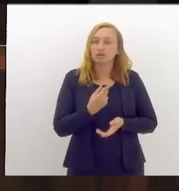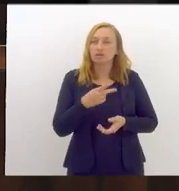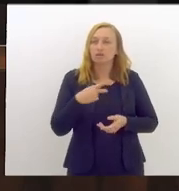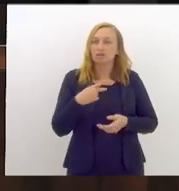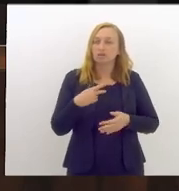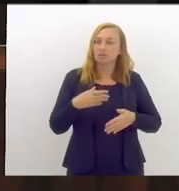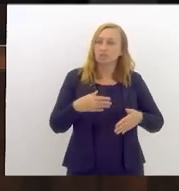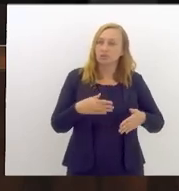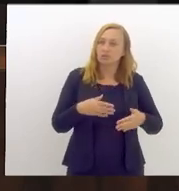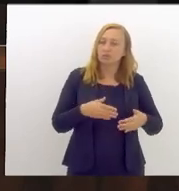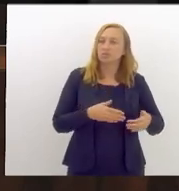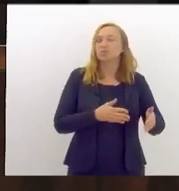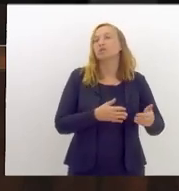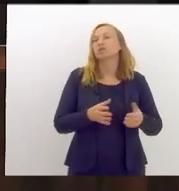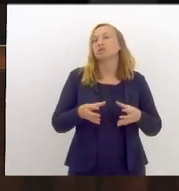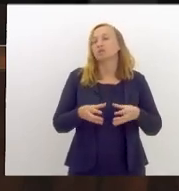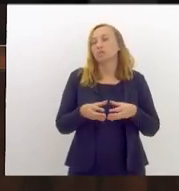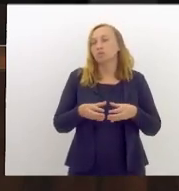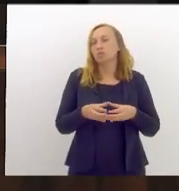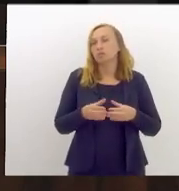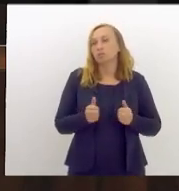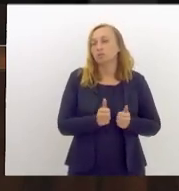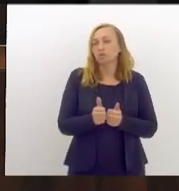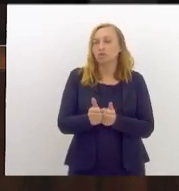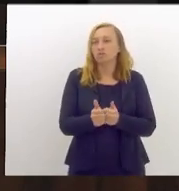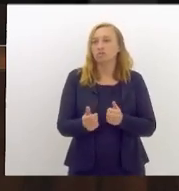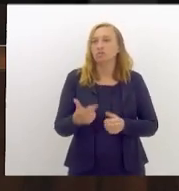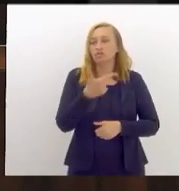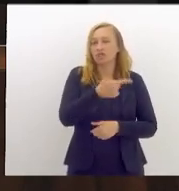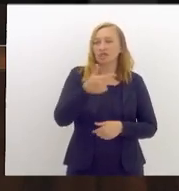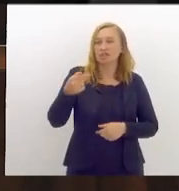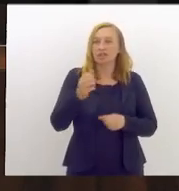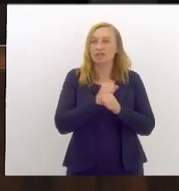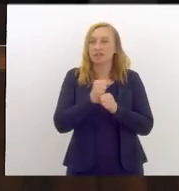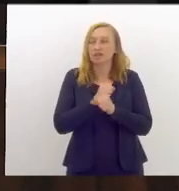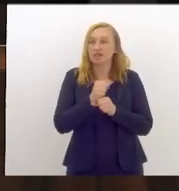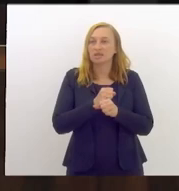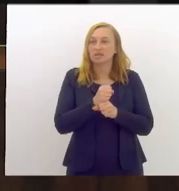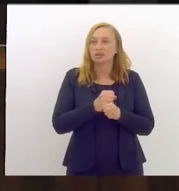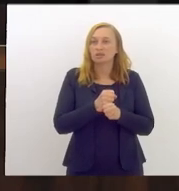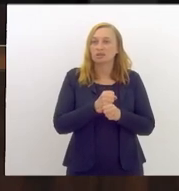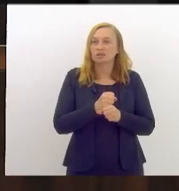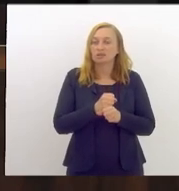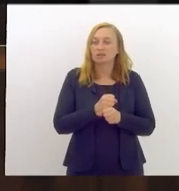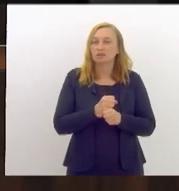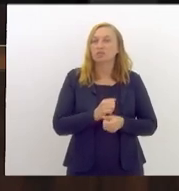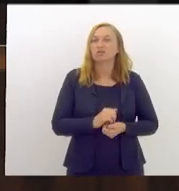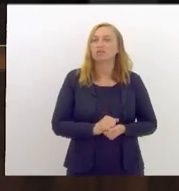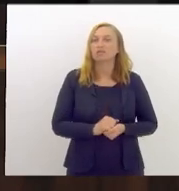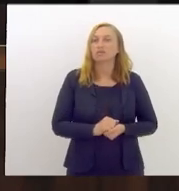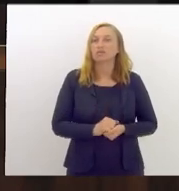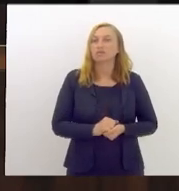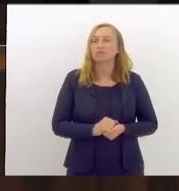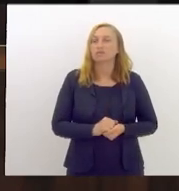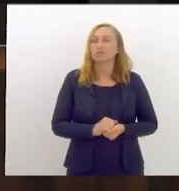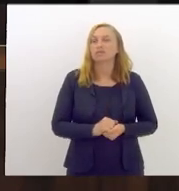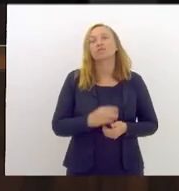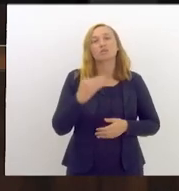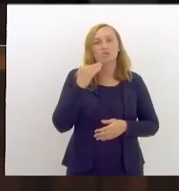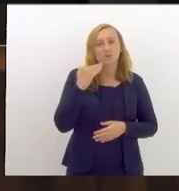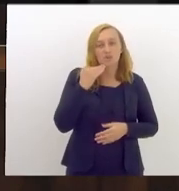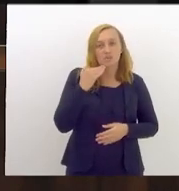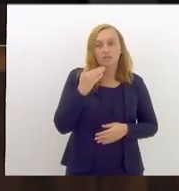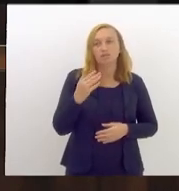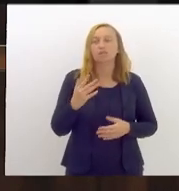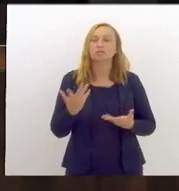uma travessia de um grupo que ficou aqui por 27 anos no comando com as suas virtudes seus defeitos